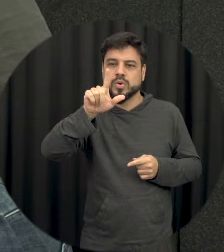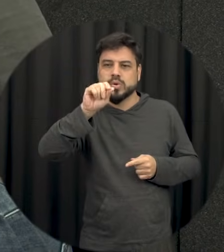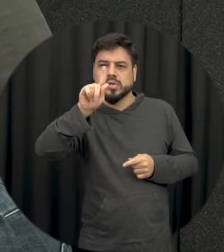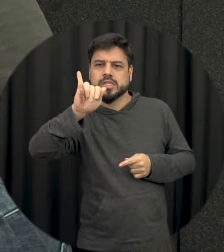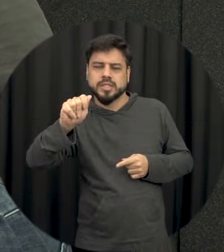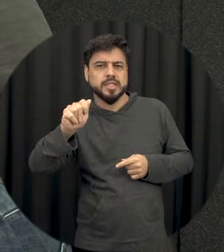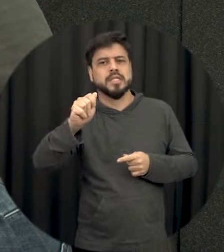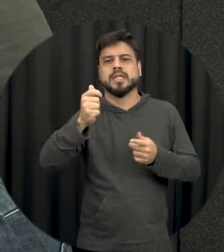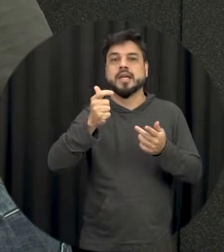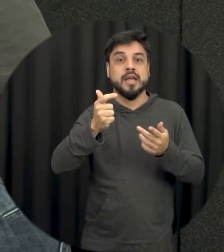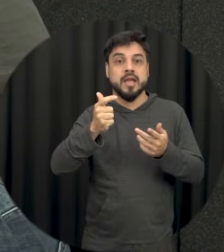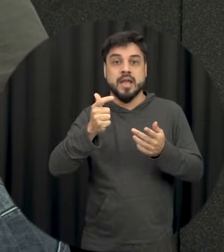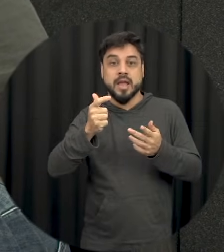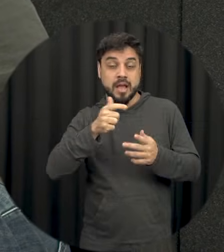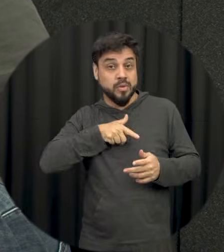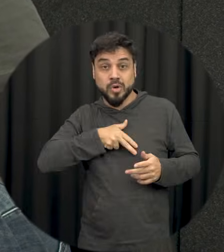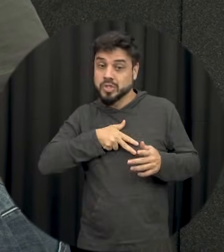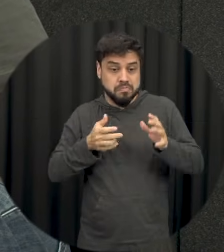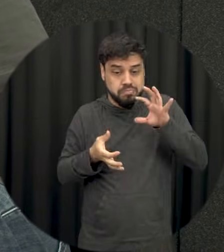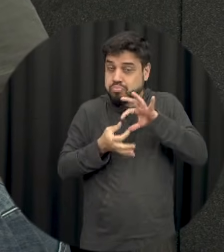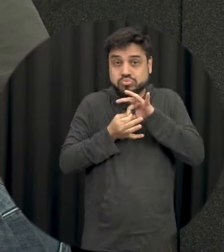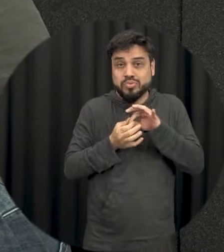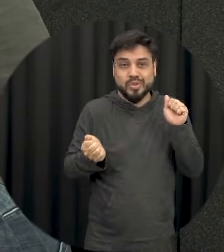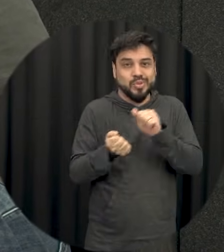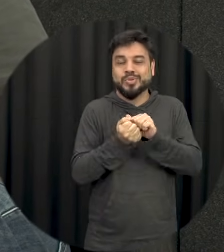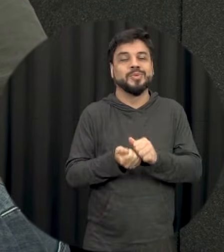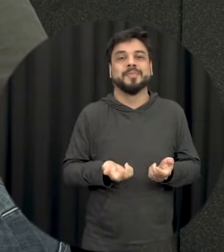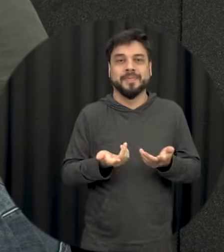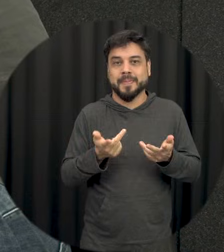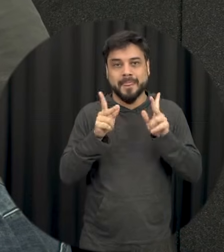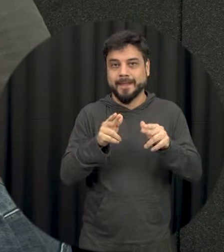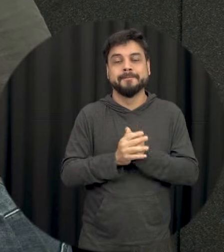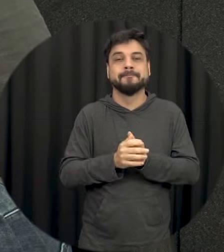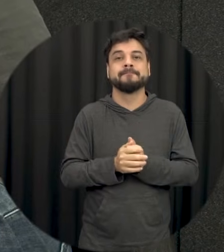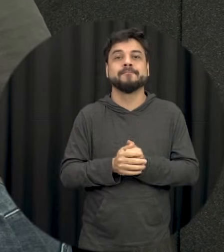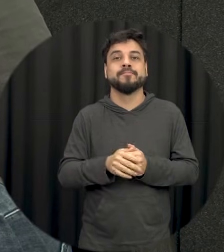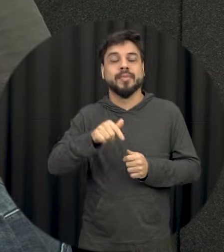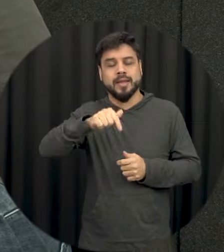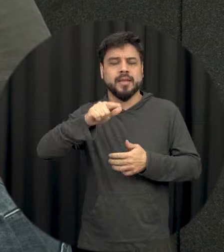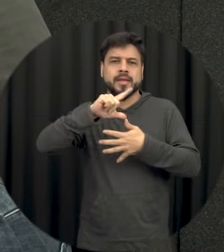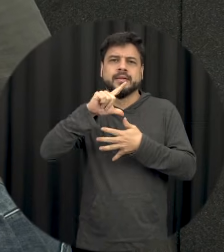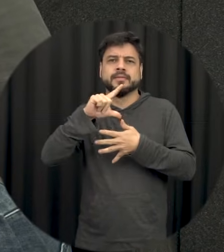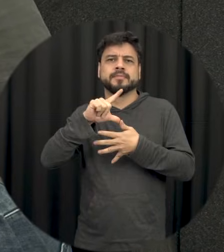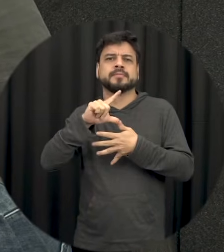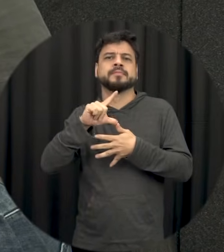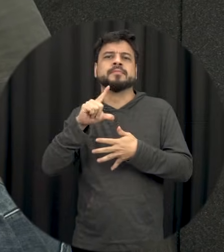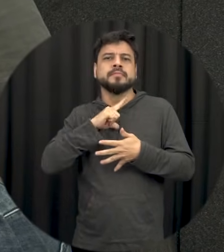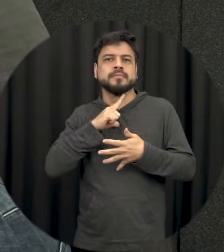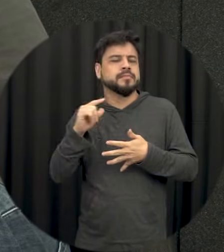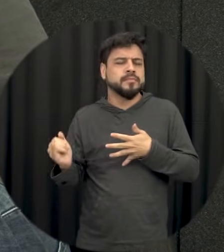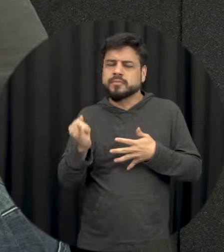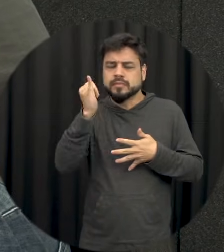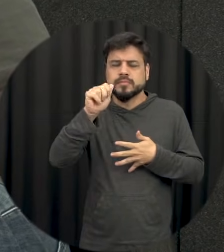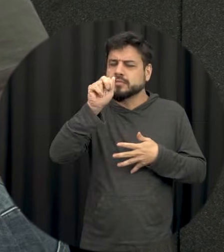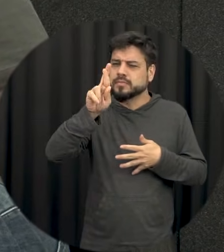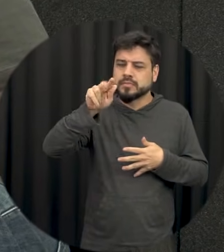vezes. Isso também, por exemplo, a arqueologia social latino-americana tem uma relevância extraordinária